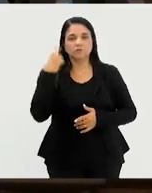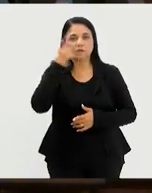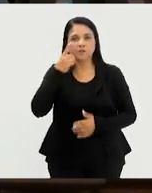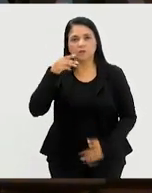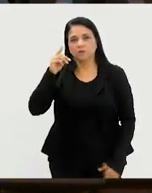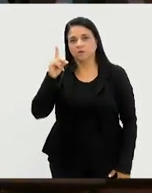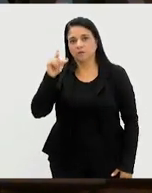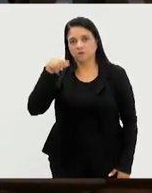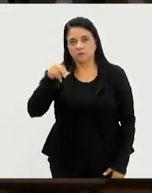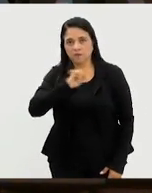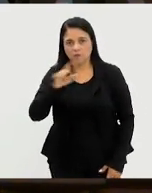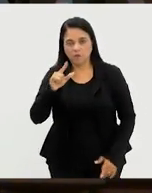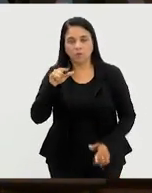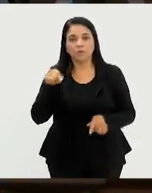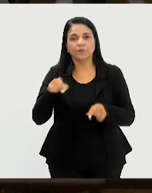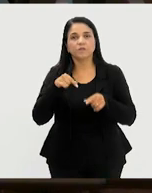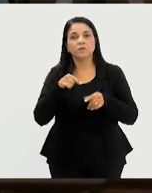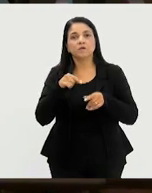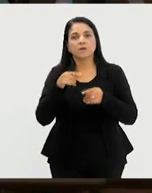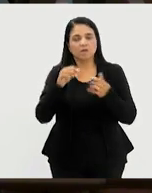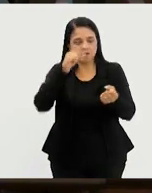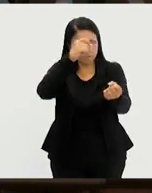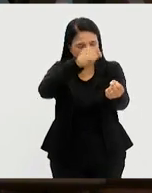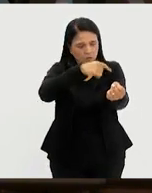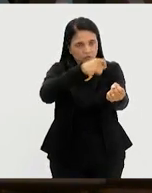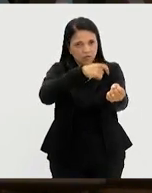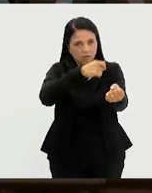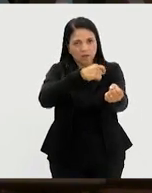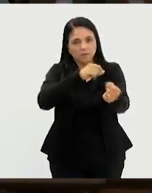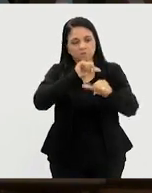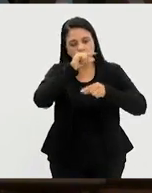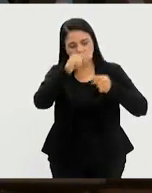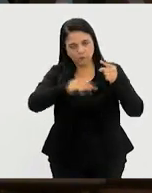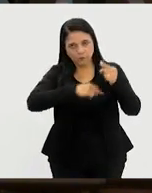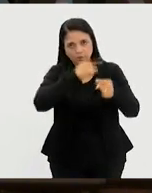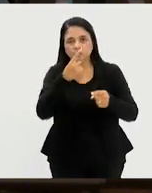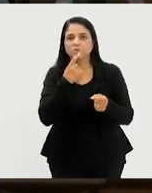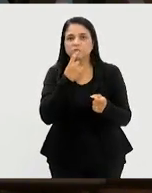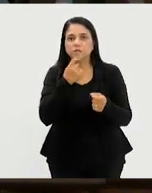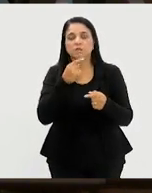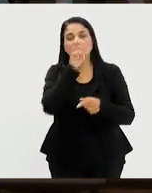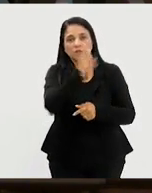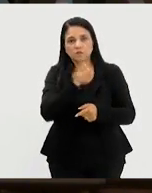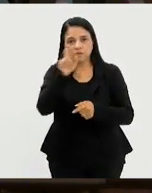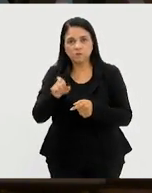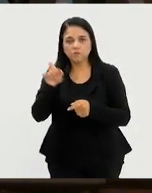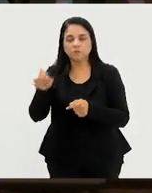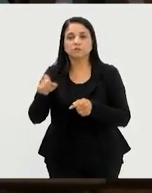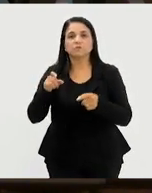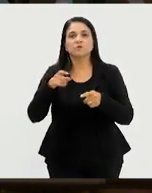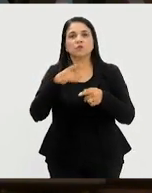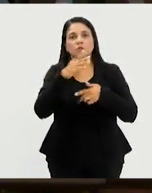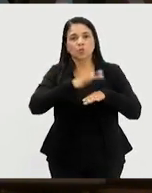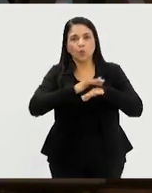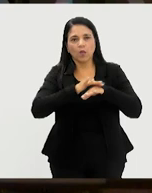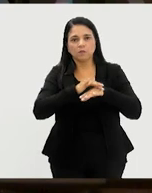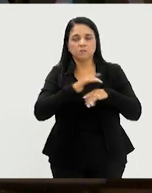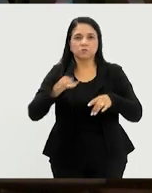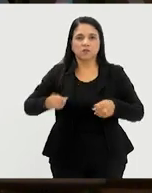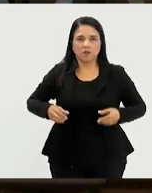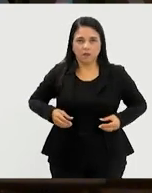que dispõe sobre a hemodiálise em trânsito para pacientes portadores de doenças renais crônicas da outras